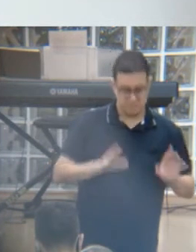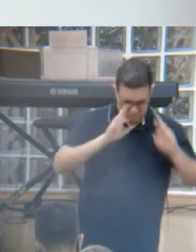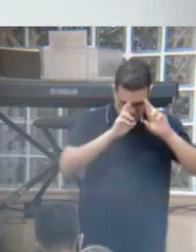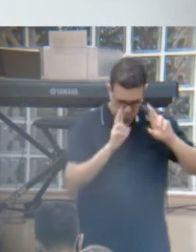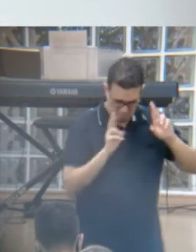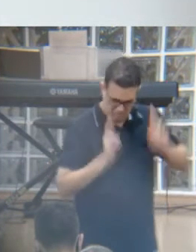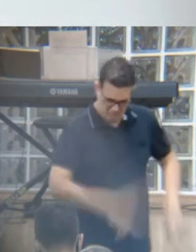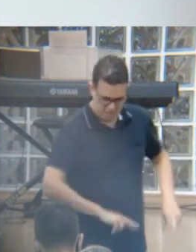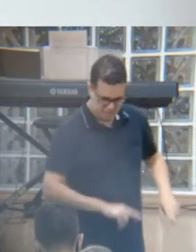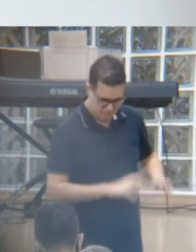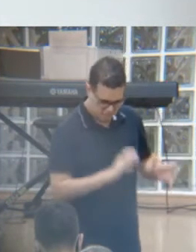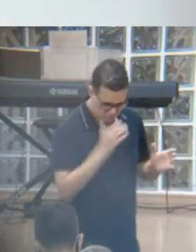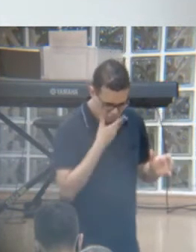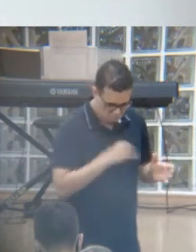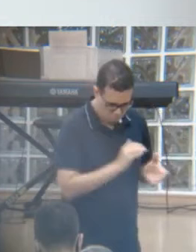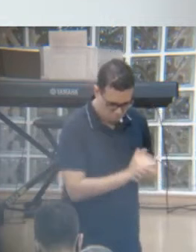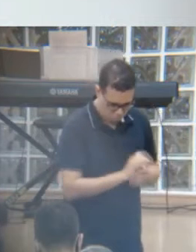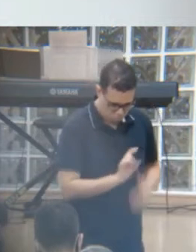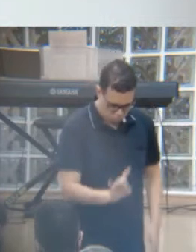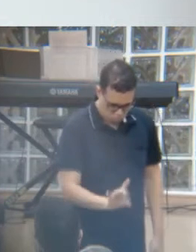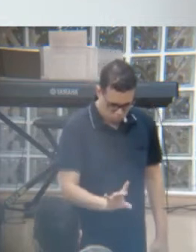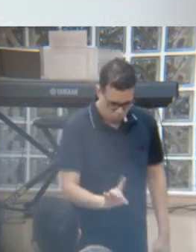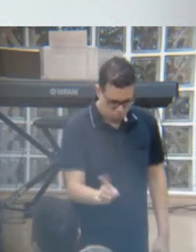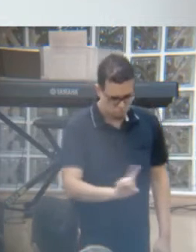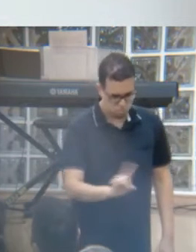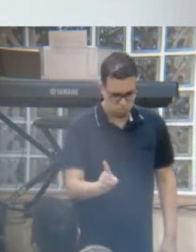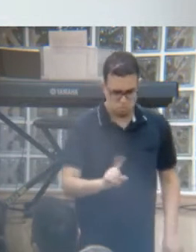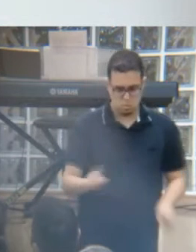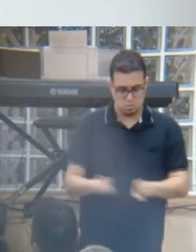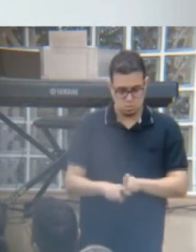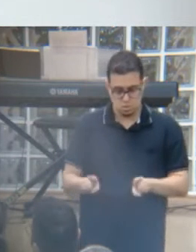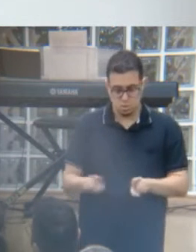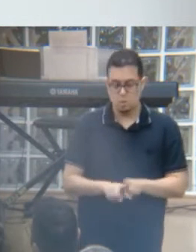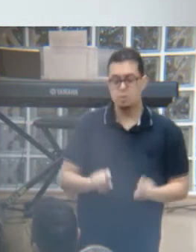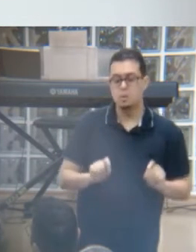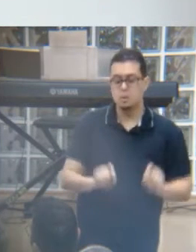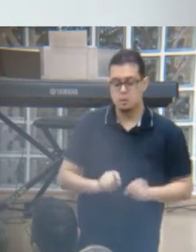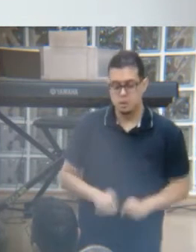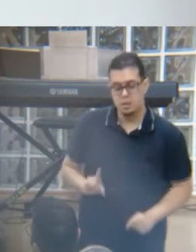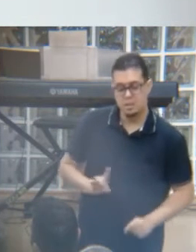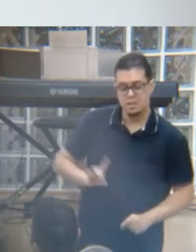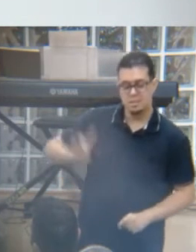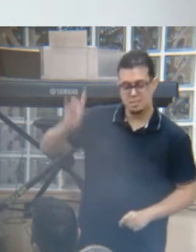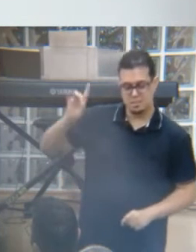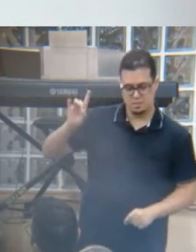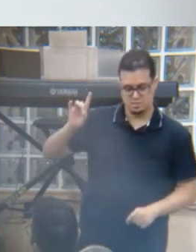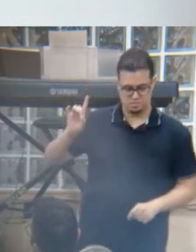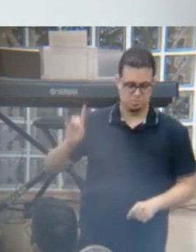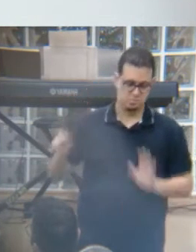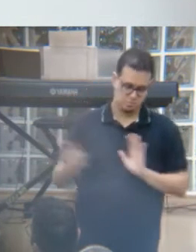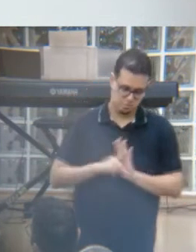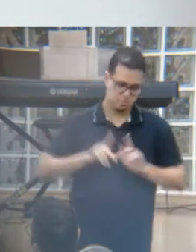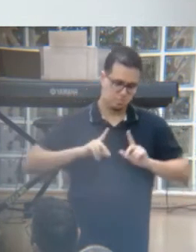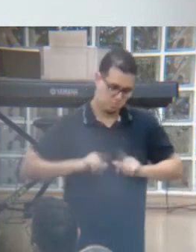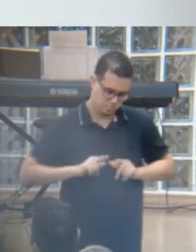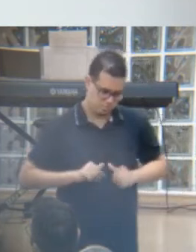Baal, portanto, era o Deus dos fenícios, também chamado Senhor, é considerado o Deus